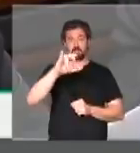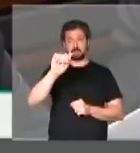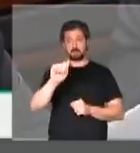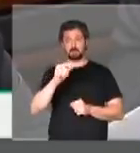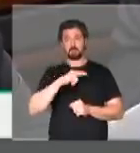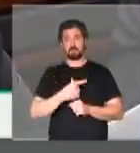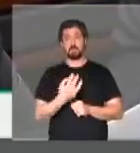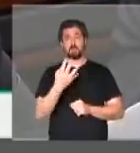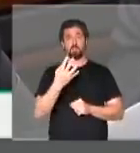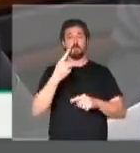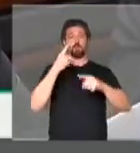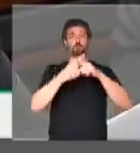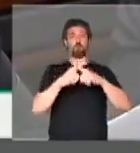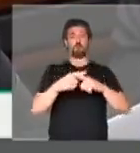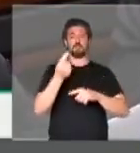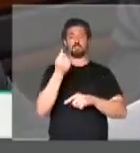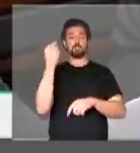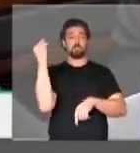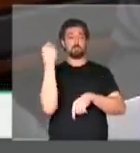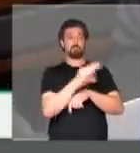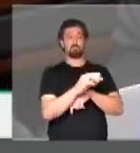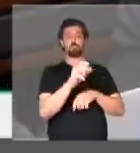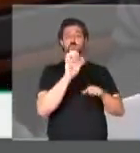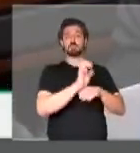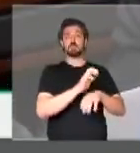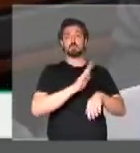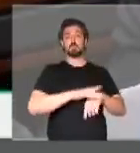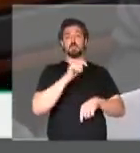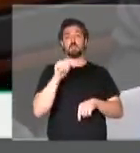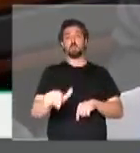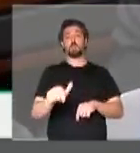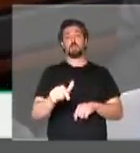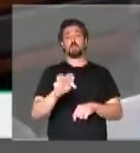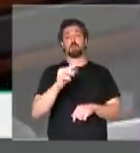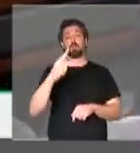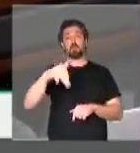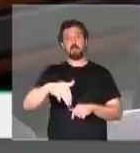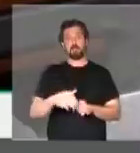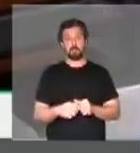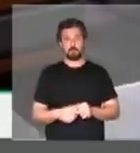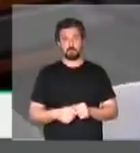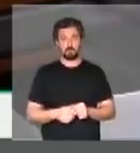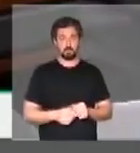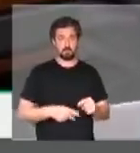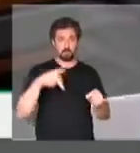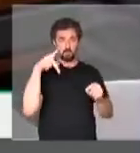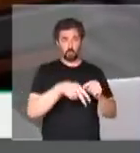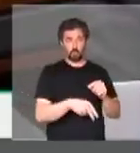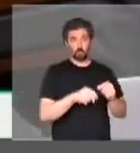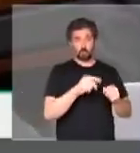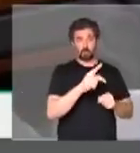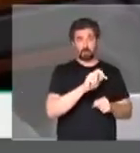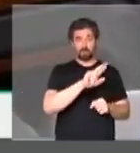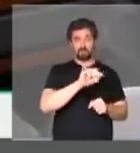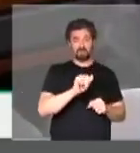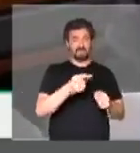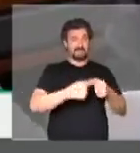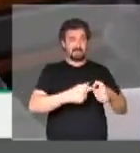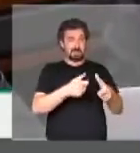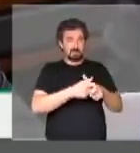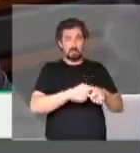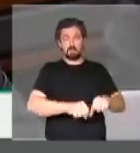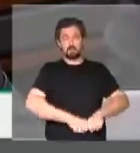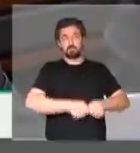4 vezes mais dinheiro no estado do que o Fundo de Participação dos municípios. Se cortar a Previdência, os pequenos municípios